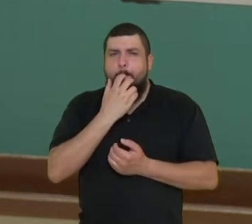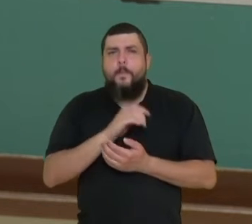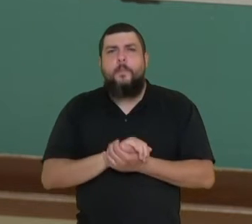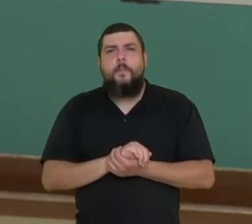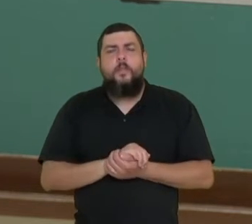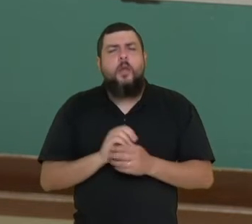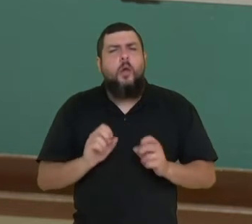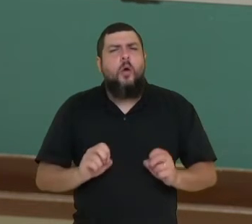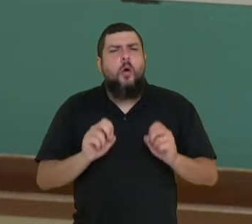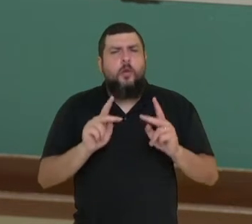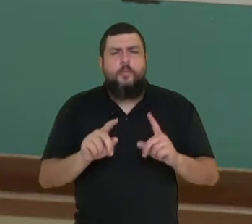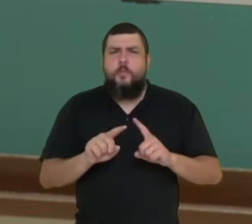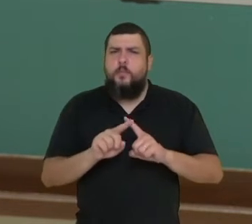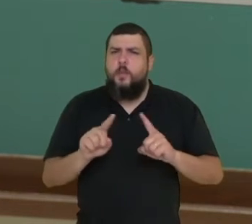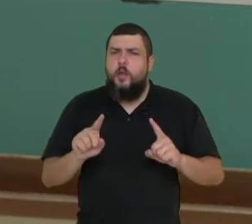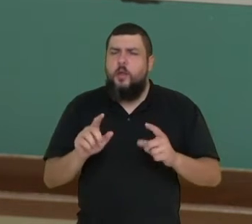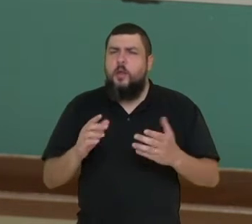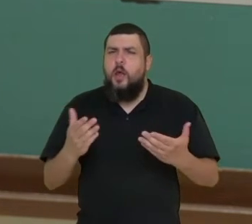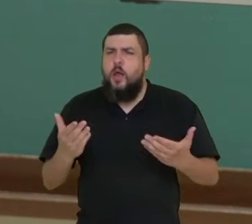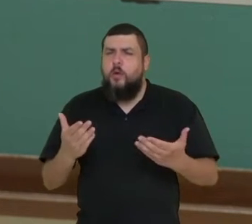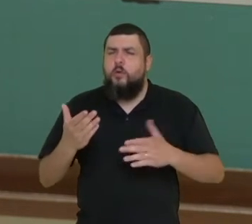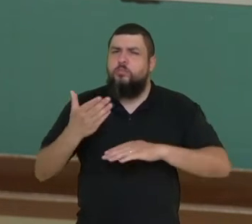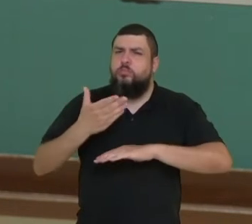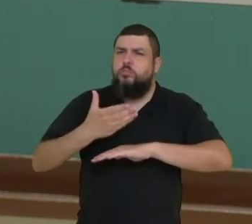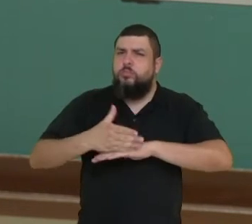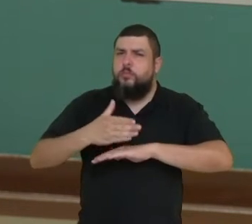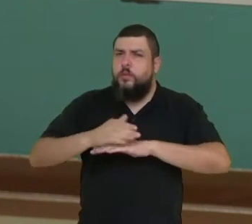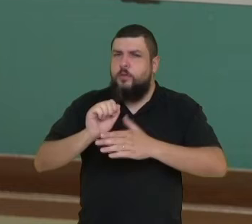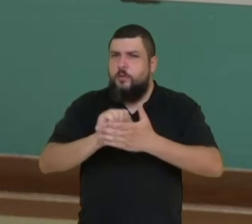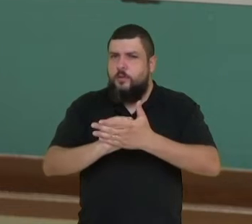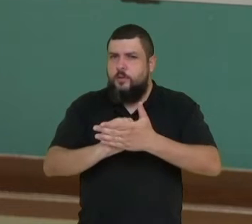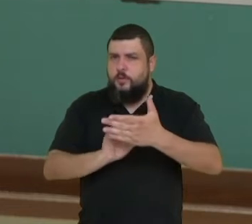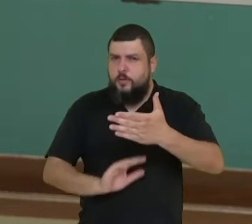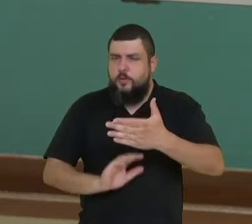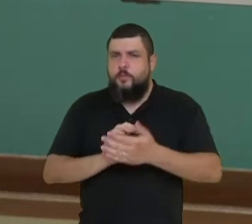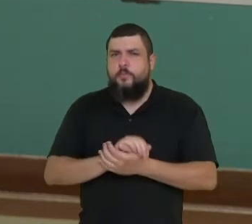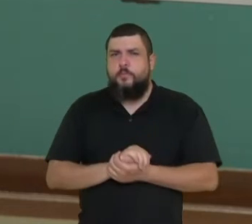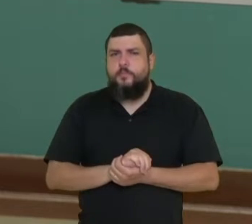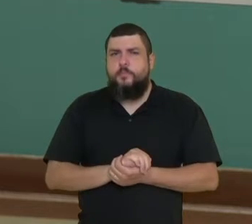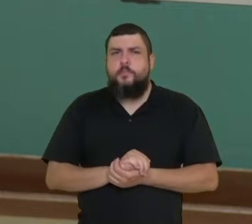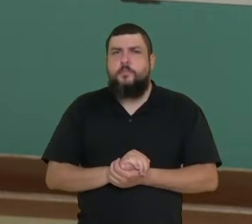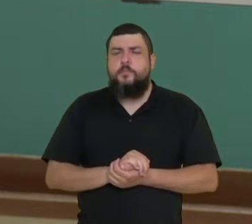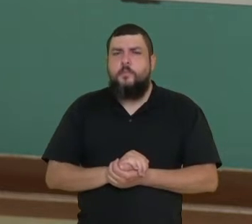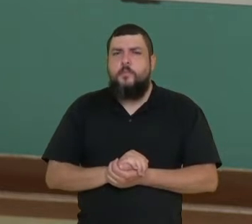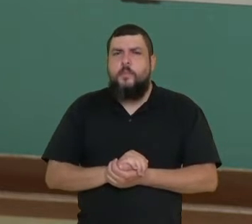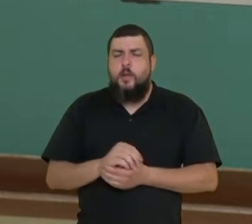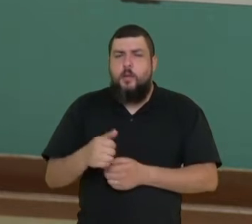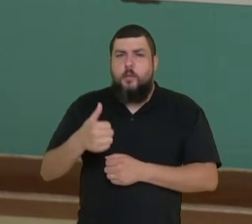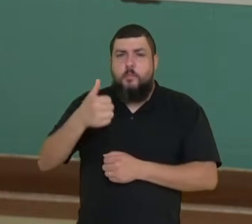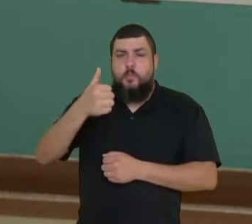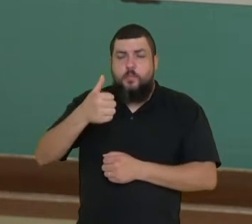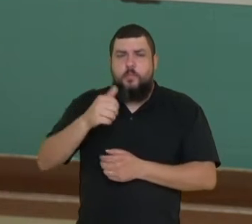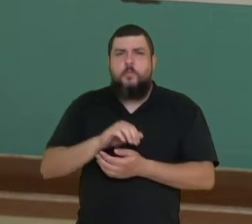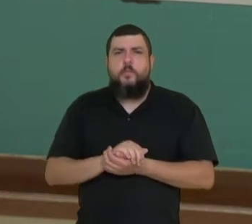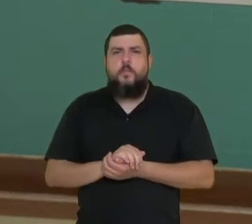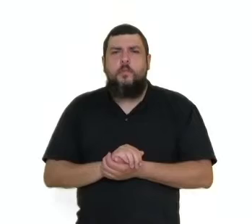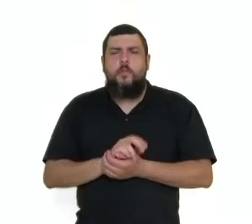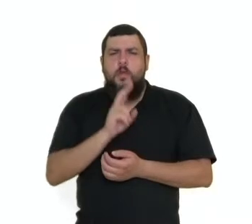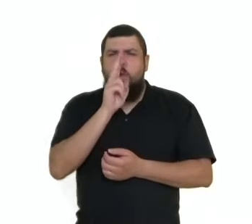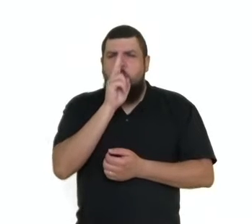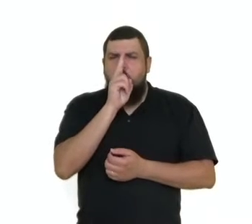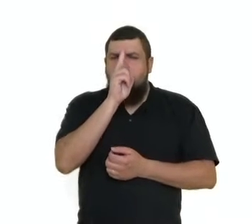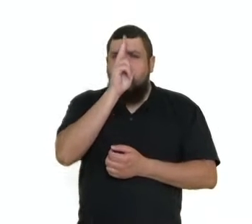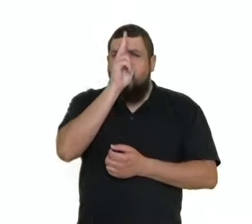iremos aplicar algumas situações aqui para nós. Beleza? Então, o primeiro deles é o trabalho da força-peso. O